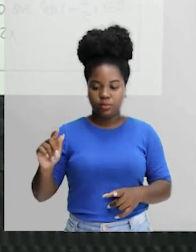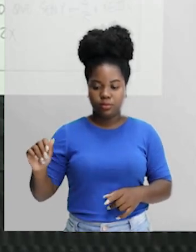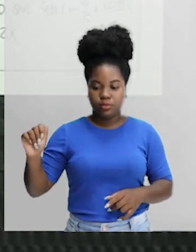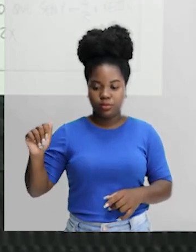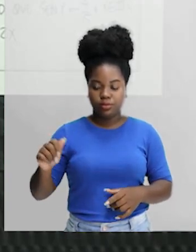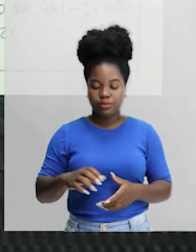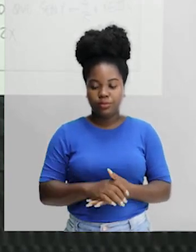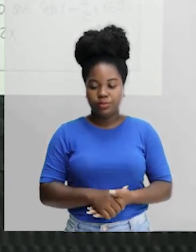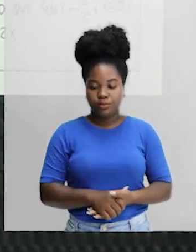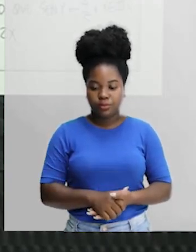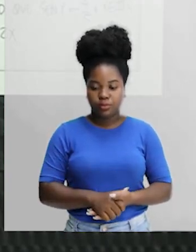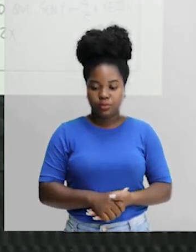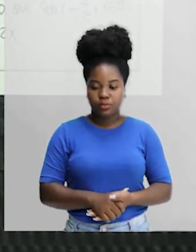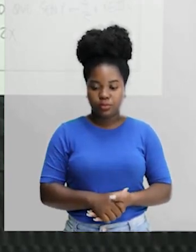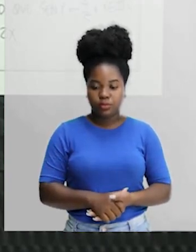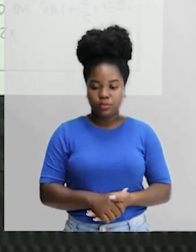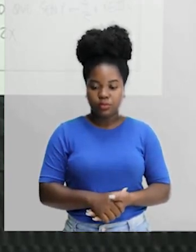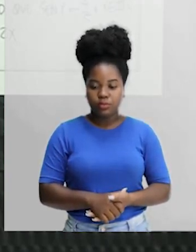de A,